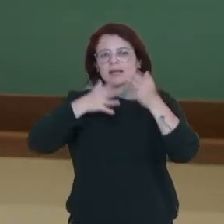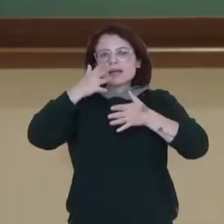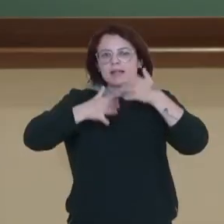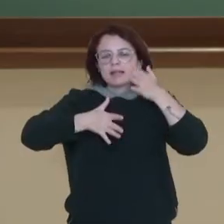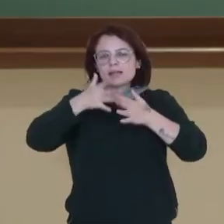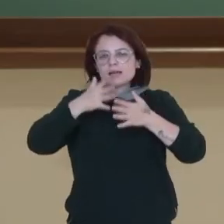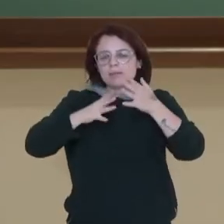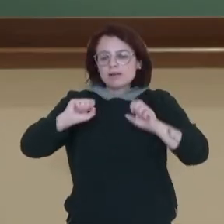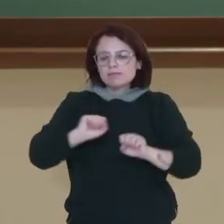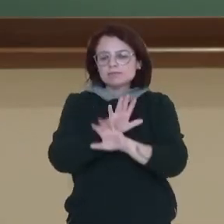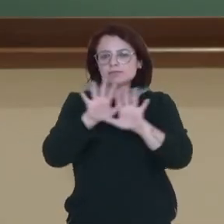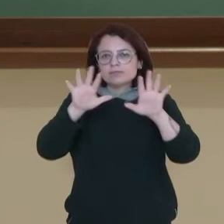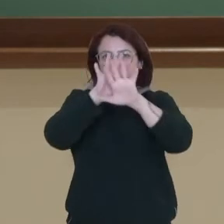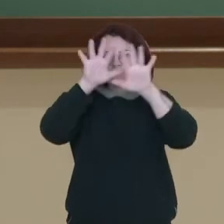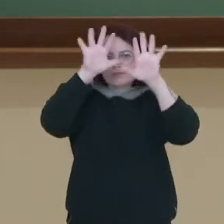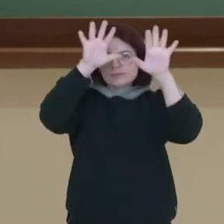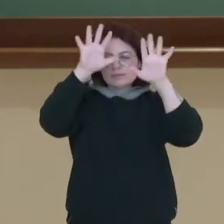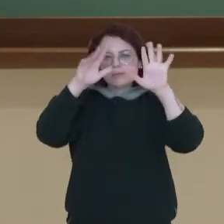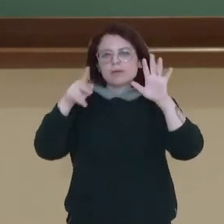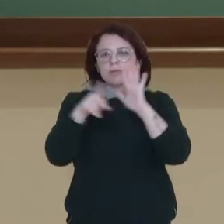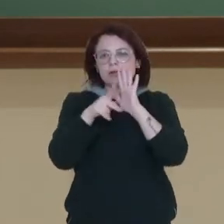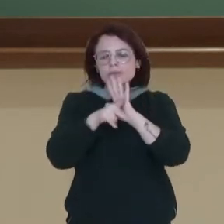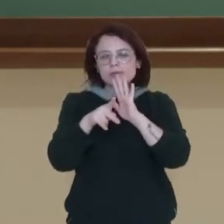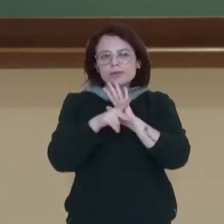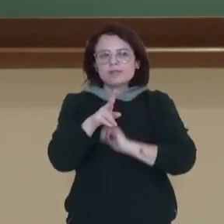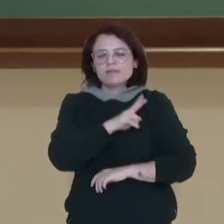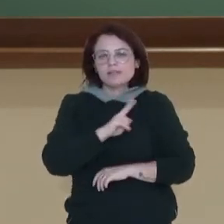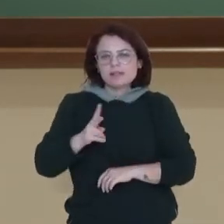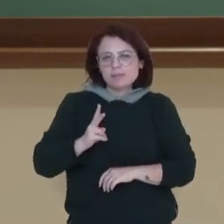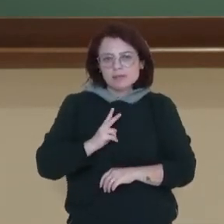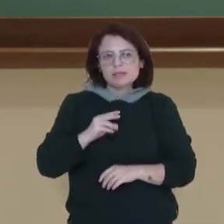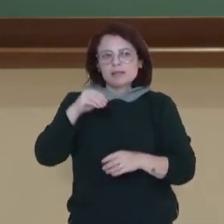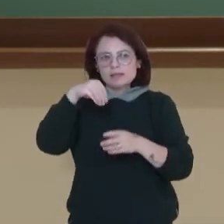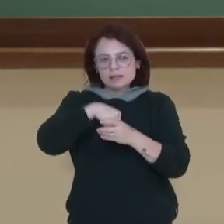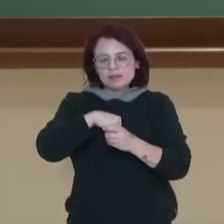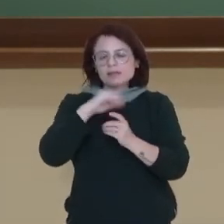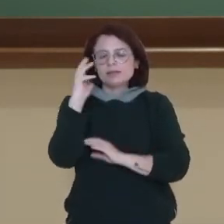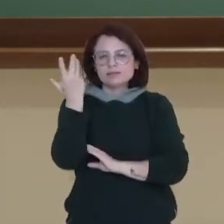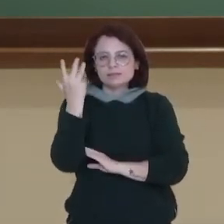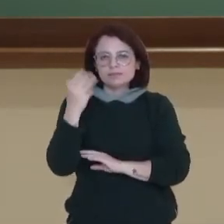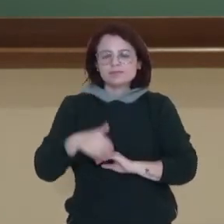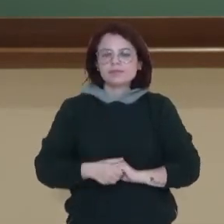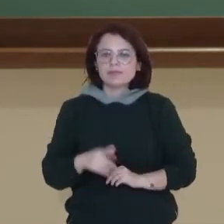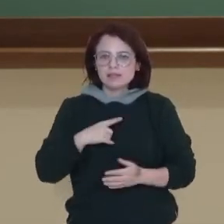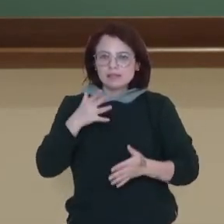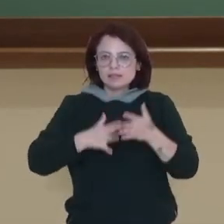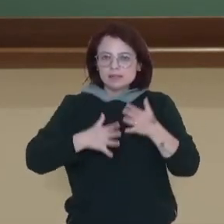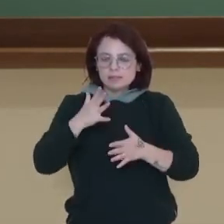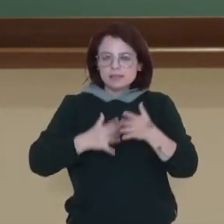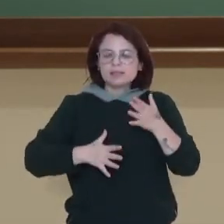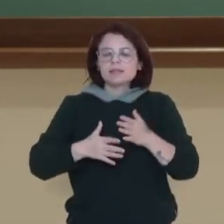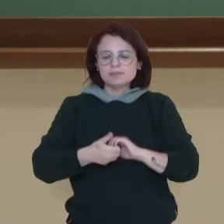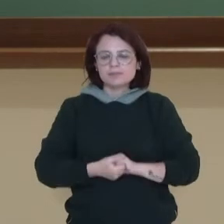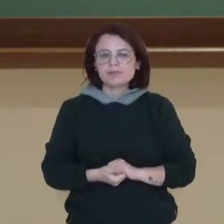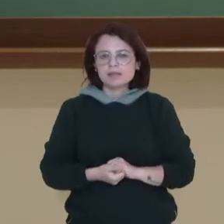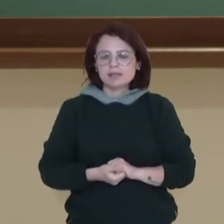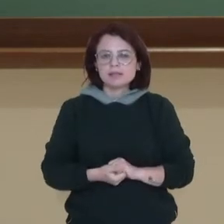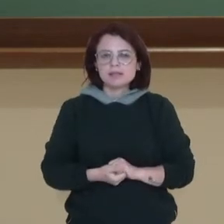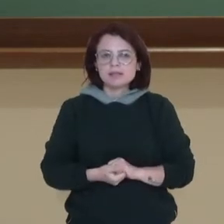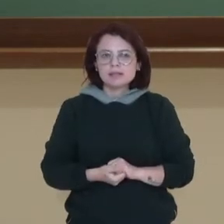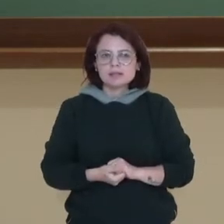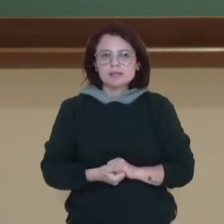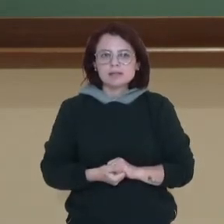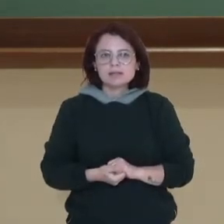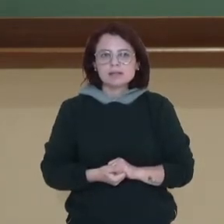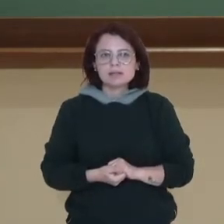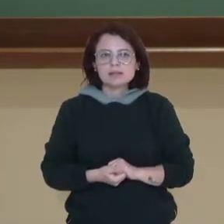Atrapalha todo o fluxo de nutrientes produzidos através da fotossíntese, nutrientes que vêm do solo pela planta toda.